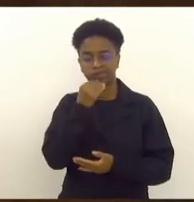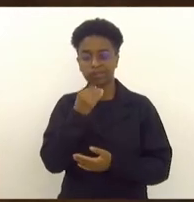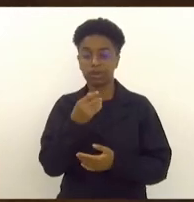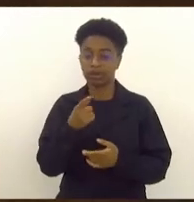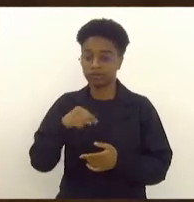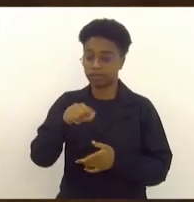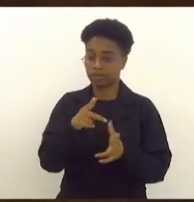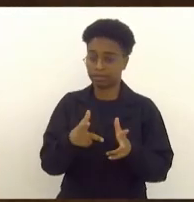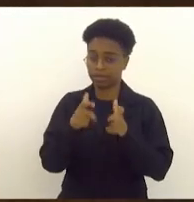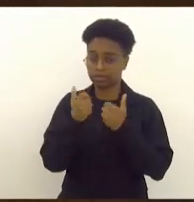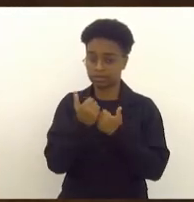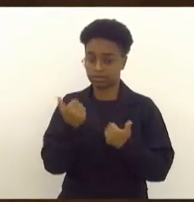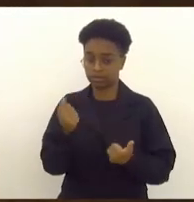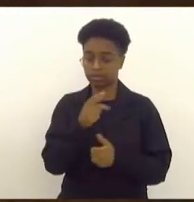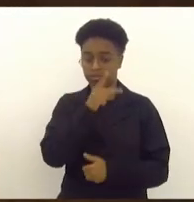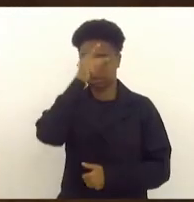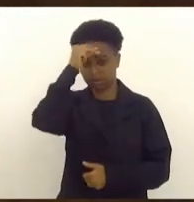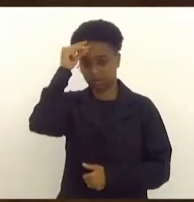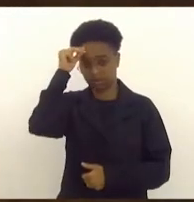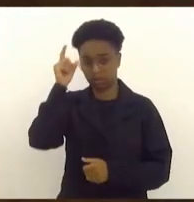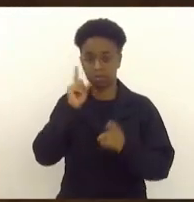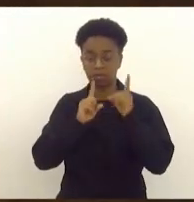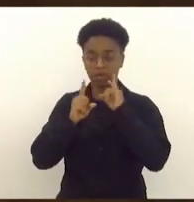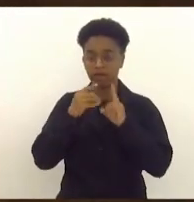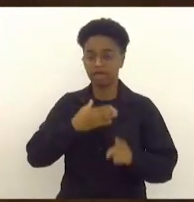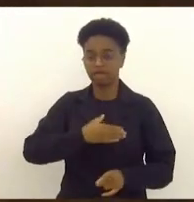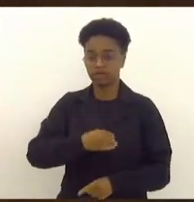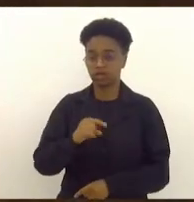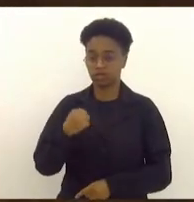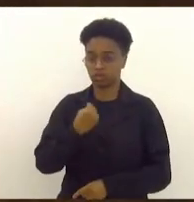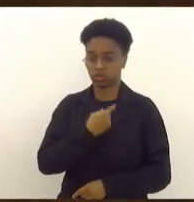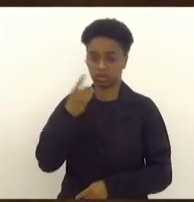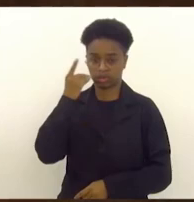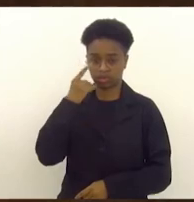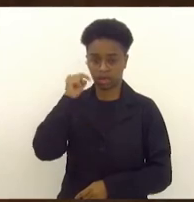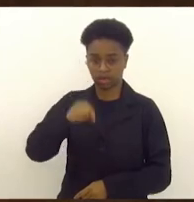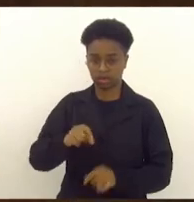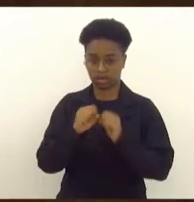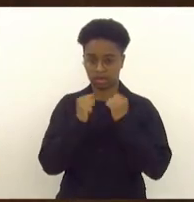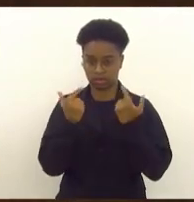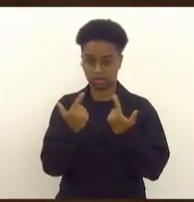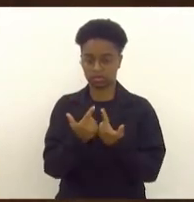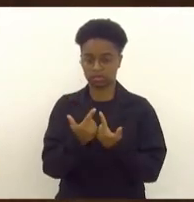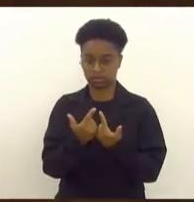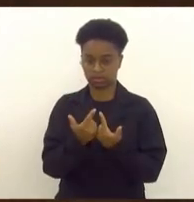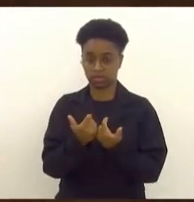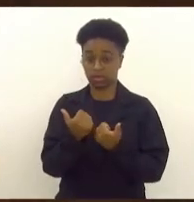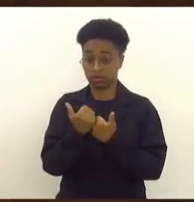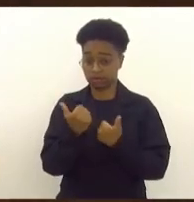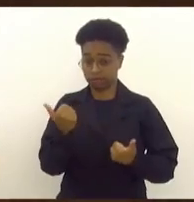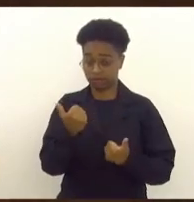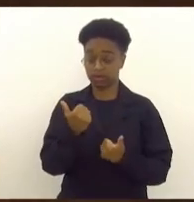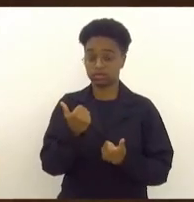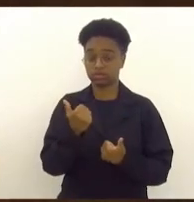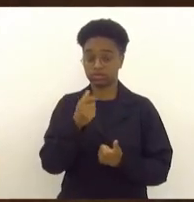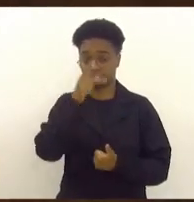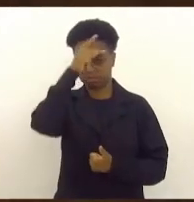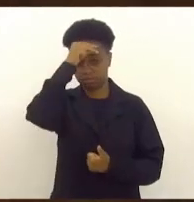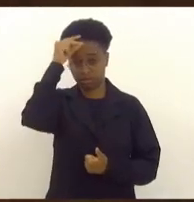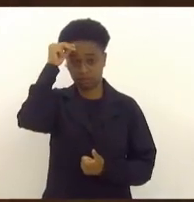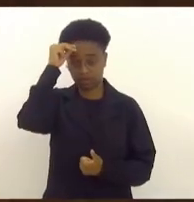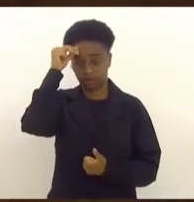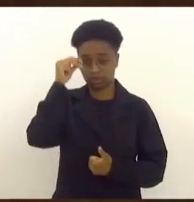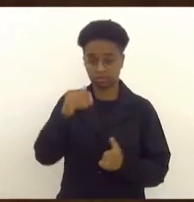de Maricá presidente filho da deputada que nossa aqui do Daleste vice prefeito de Maricá se